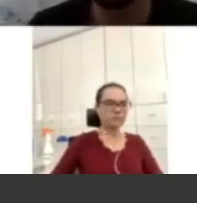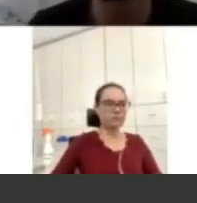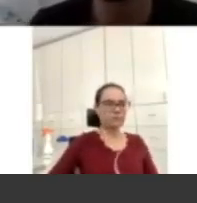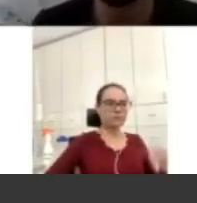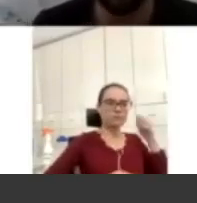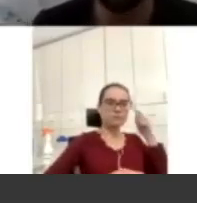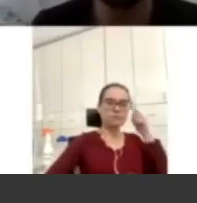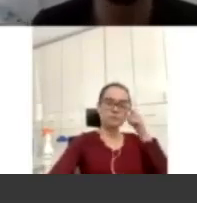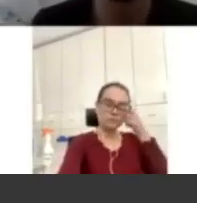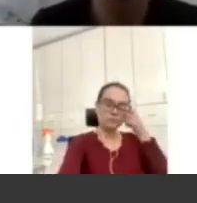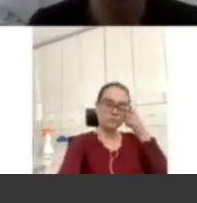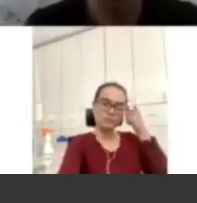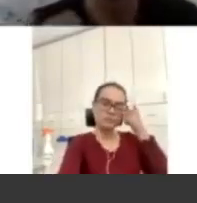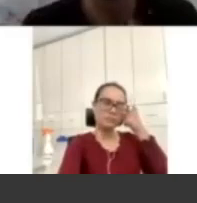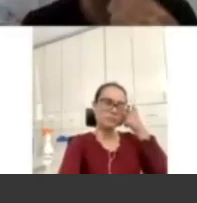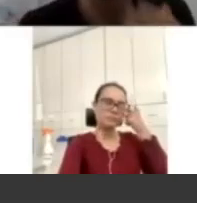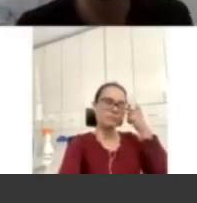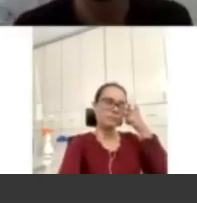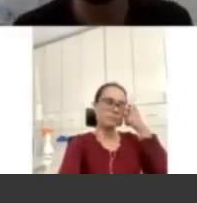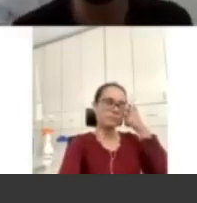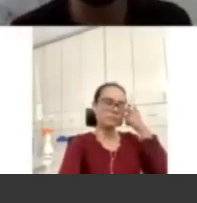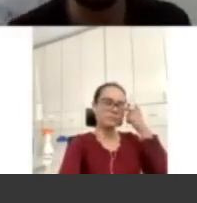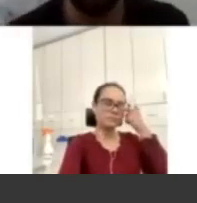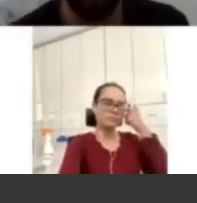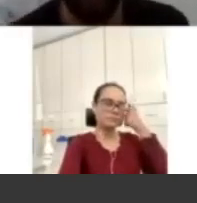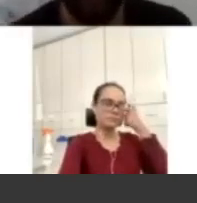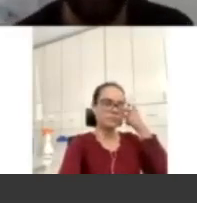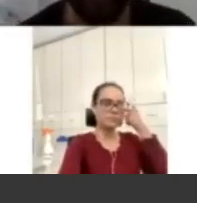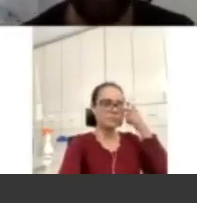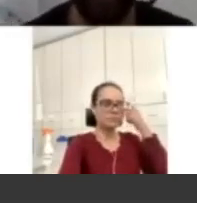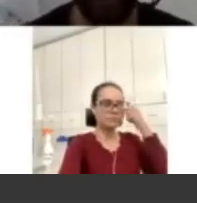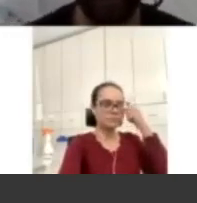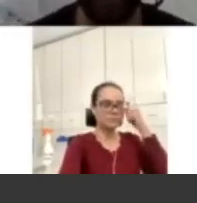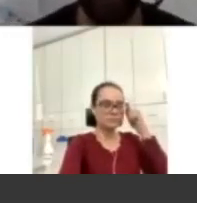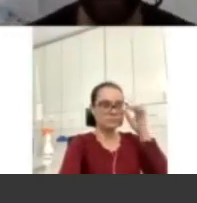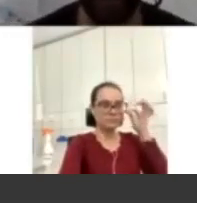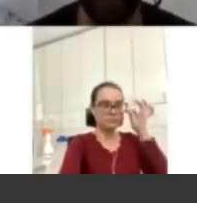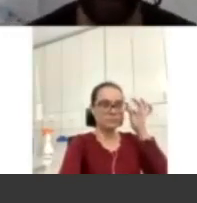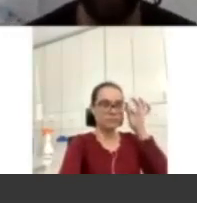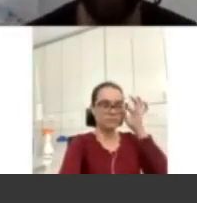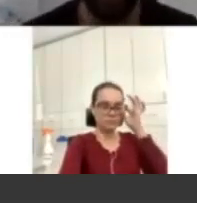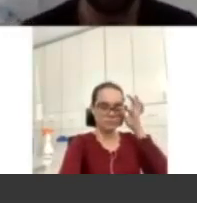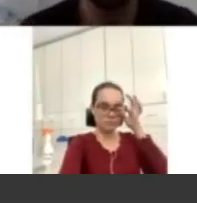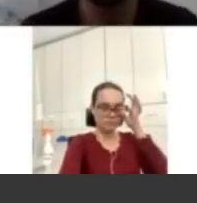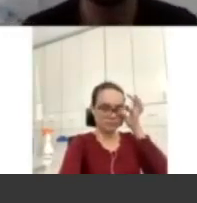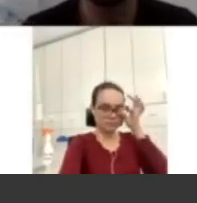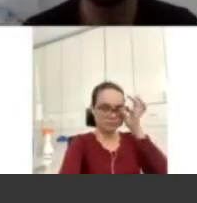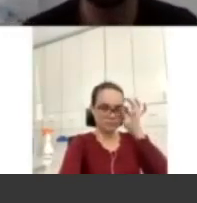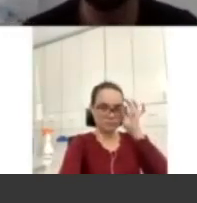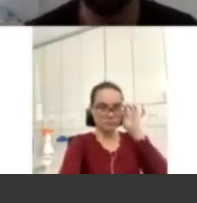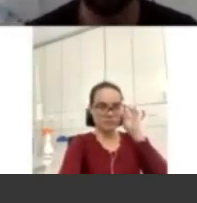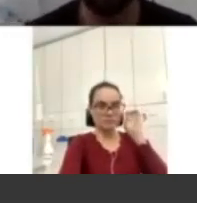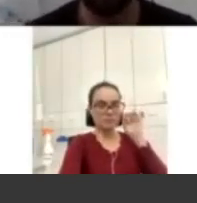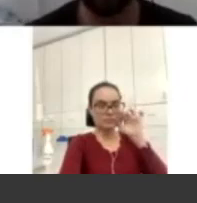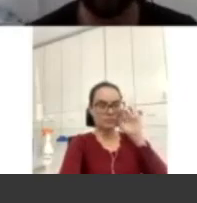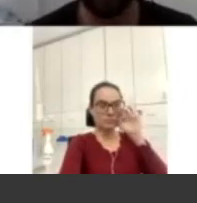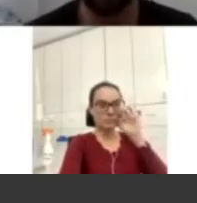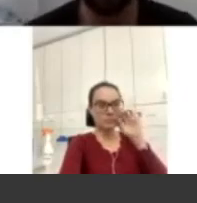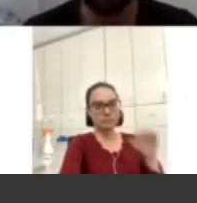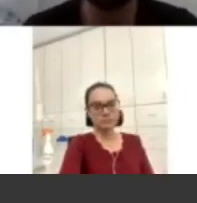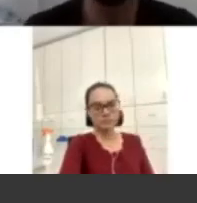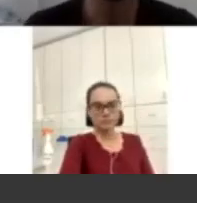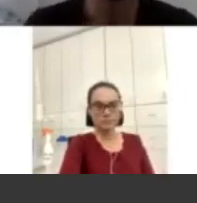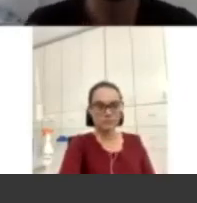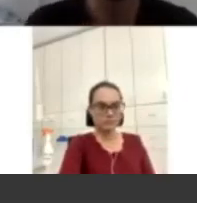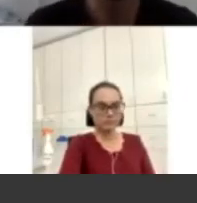4 horas, se necessário. Então, ele já vai dando essas indicações de como você vai manejando esses casos. E lá embaixo a gente colocou a proctite,